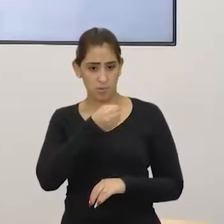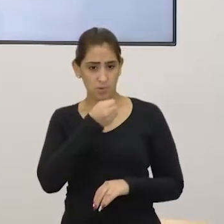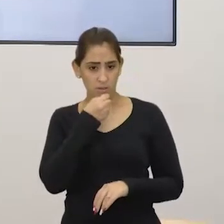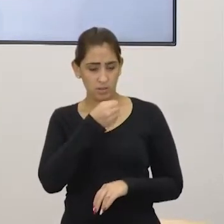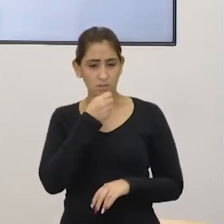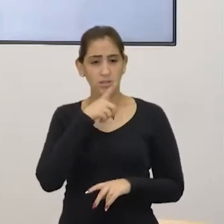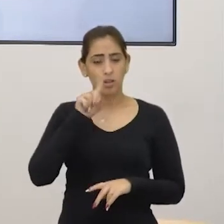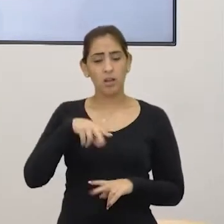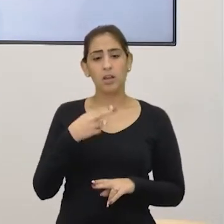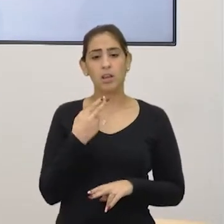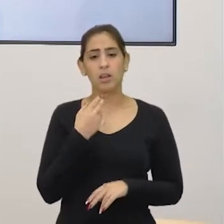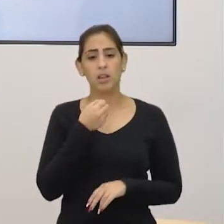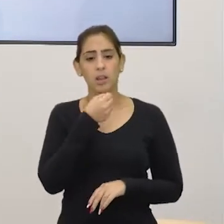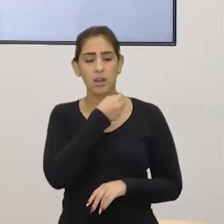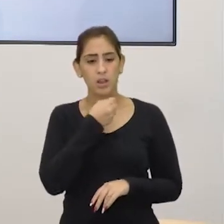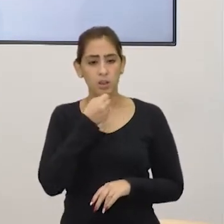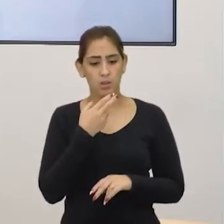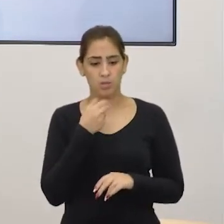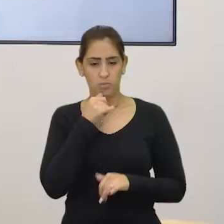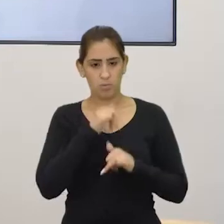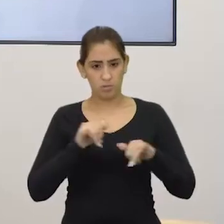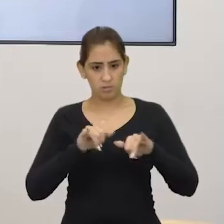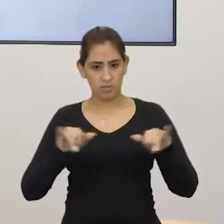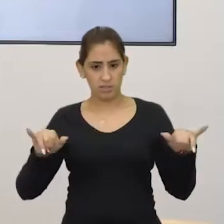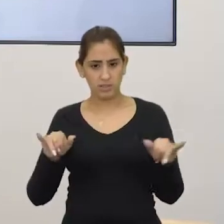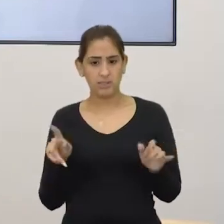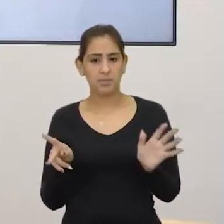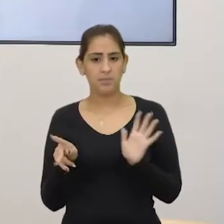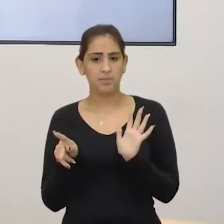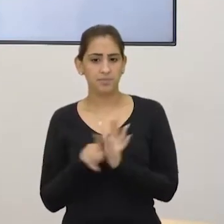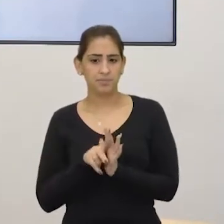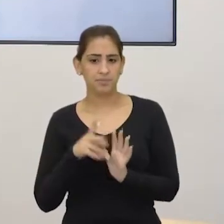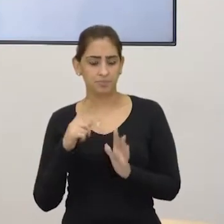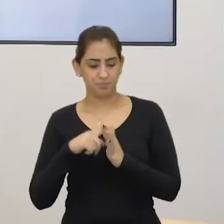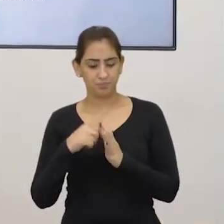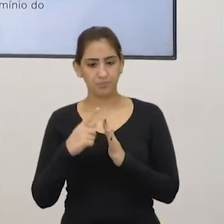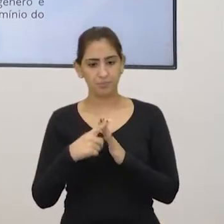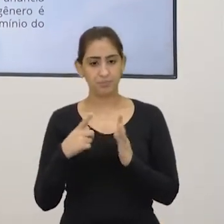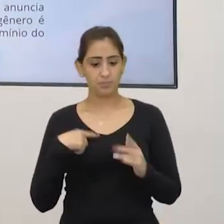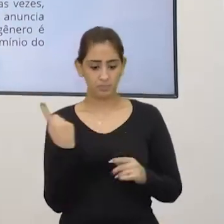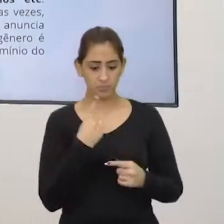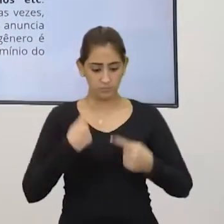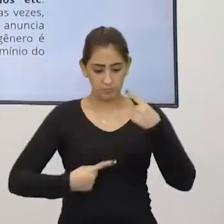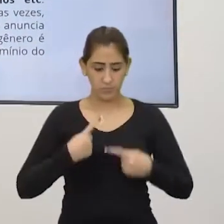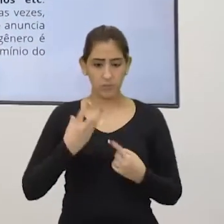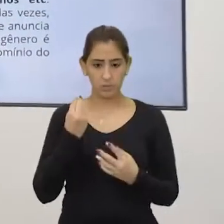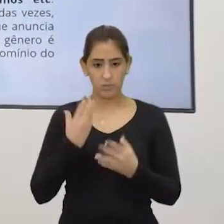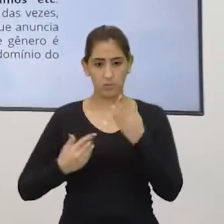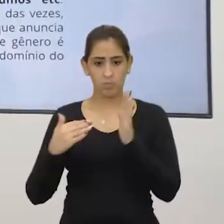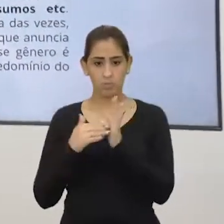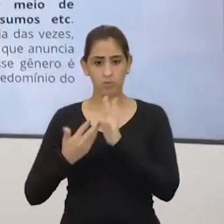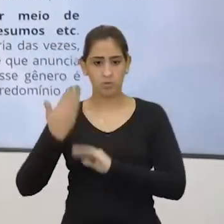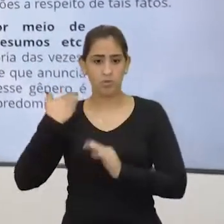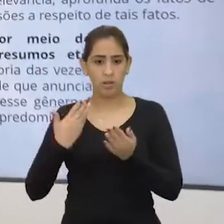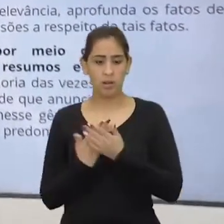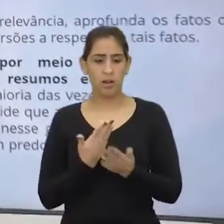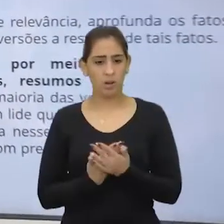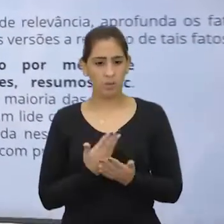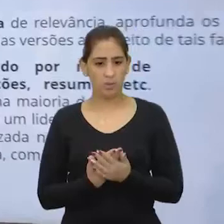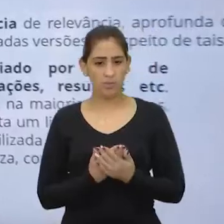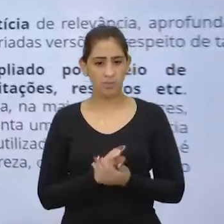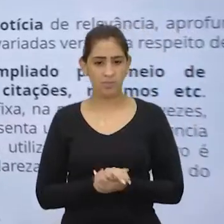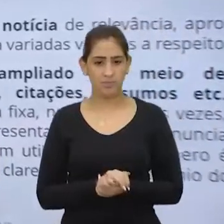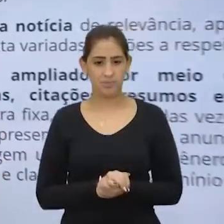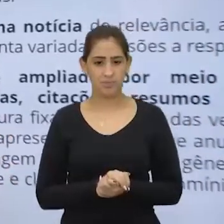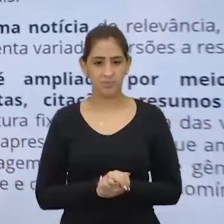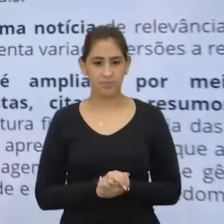uma notícia aprofundada com várias versões. É claro, a gente debateu muito isso na última aula. É uma reportagem, opa, porque eu tô aqui, ó, tá